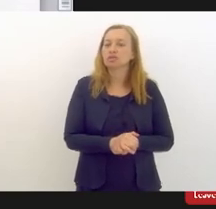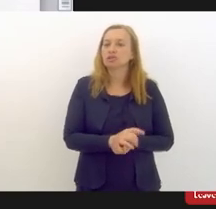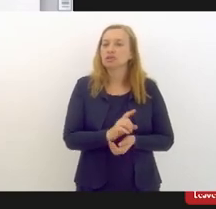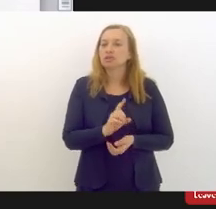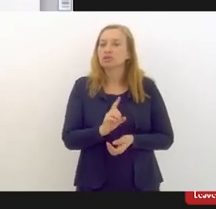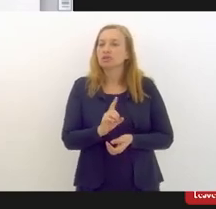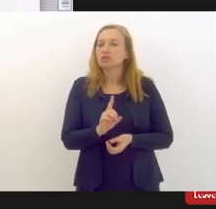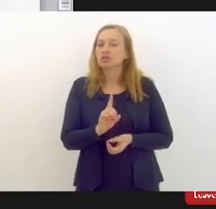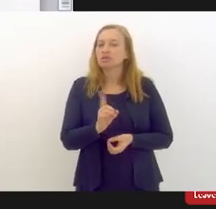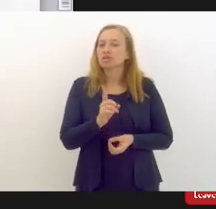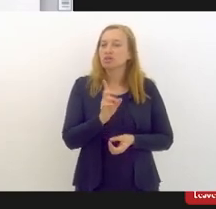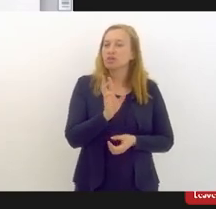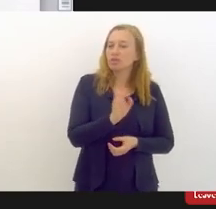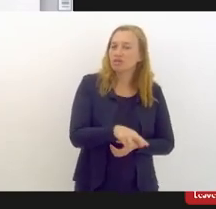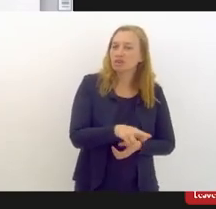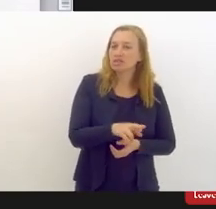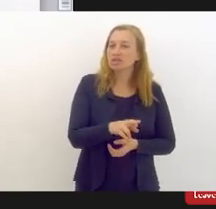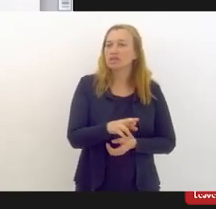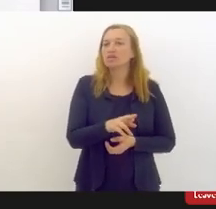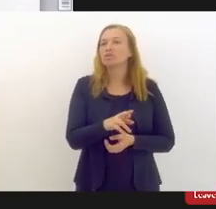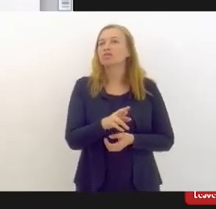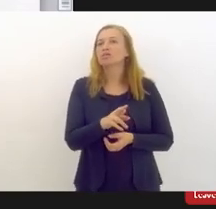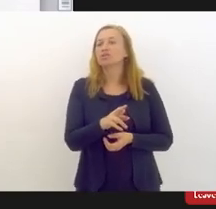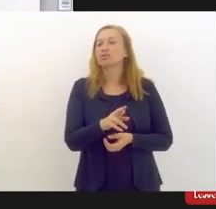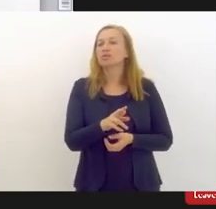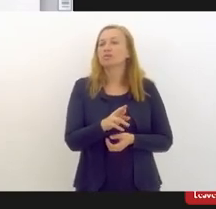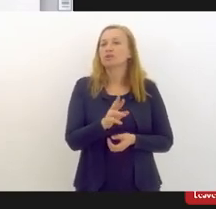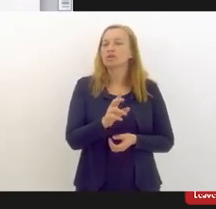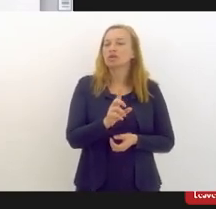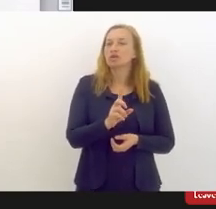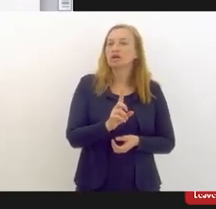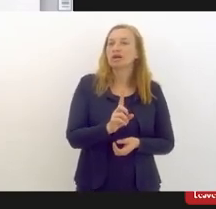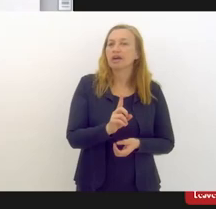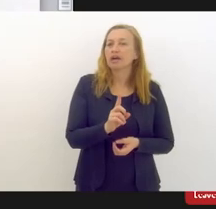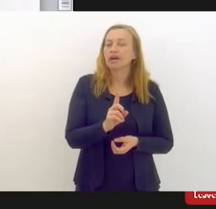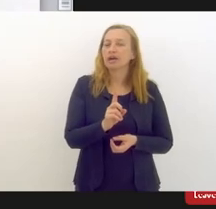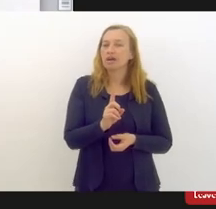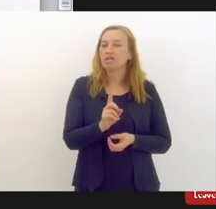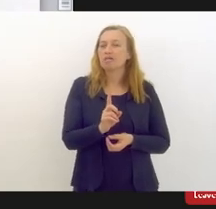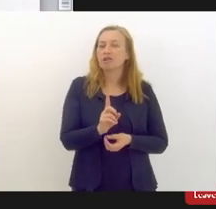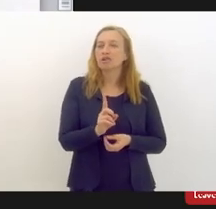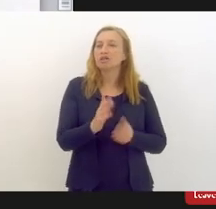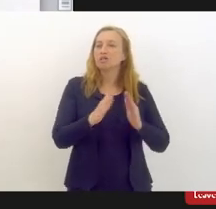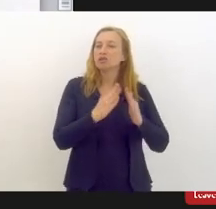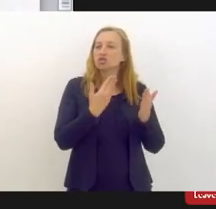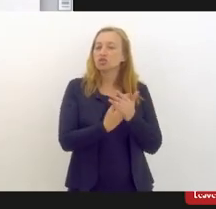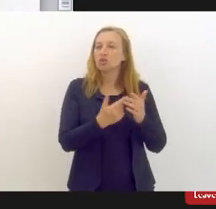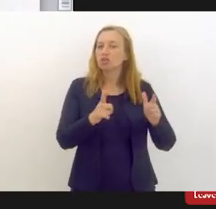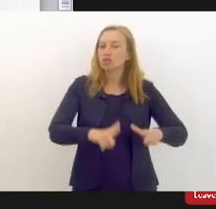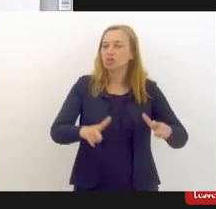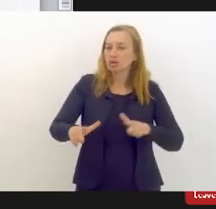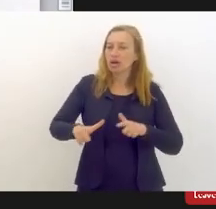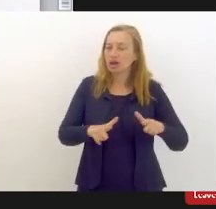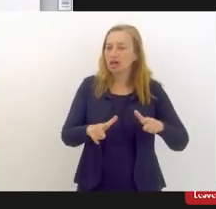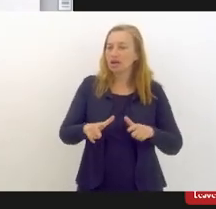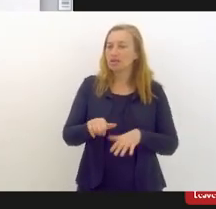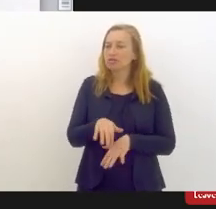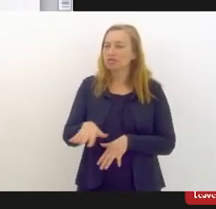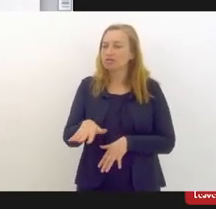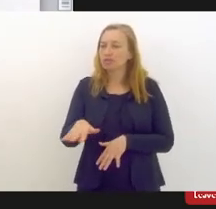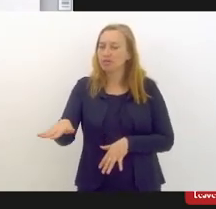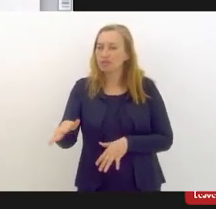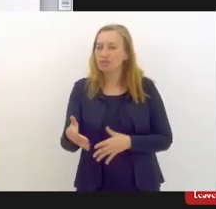de reprovação. Essas escolas são escolas que ficam em regiões de baixo DH, ou